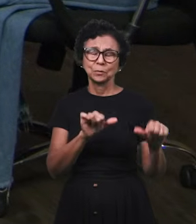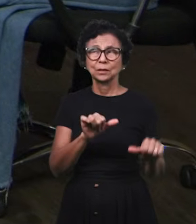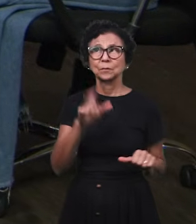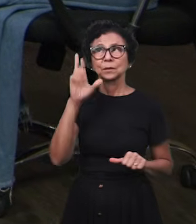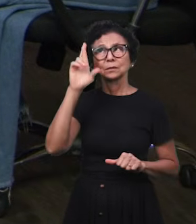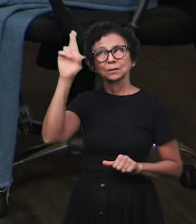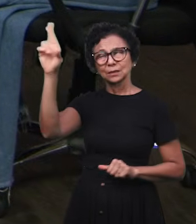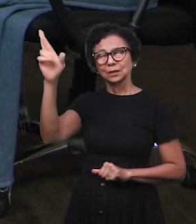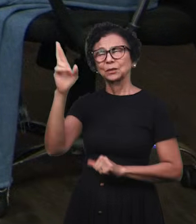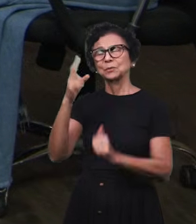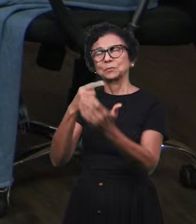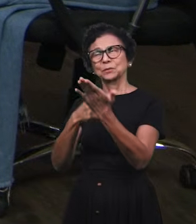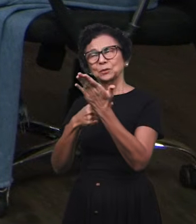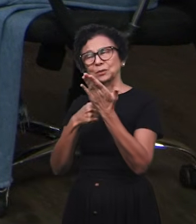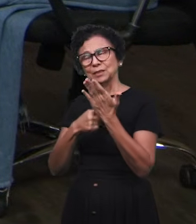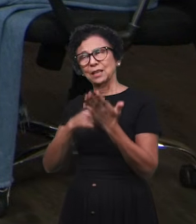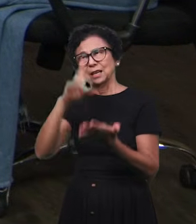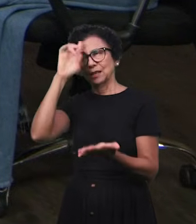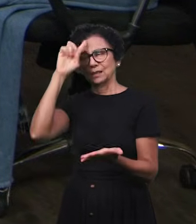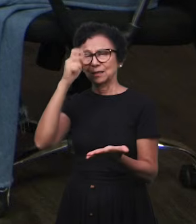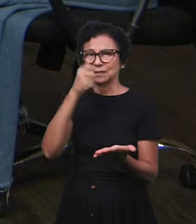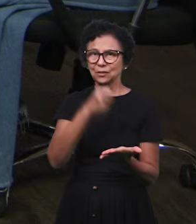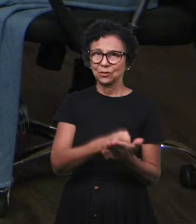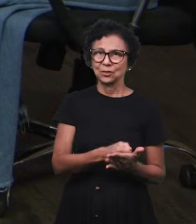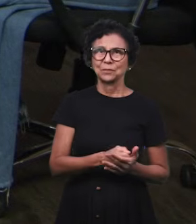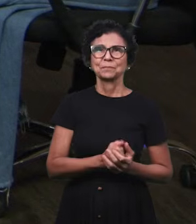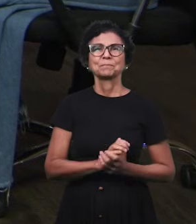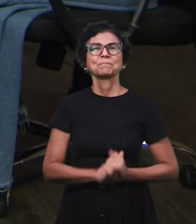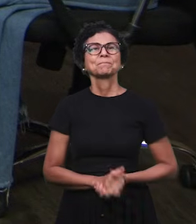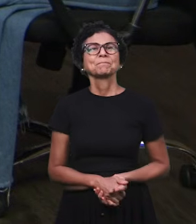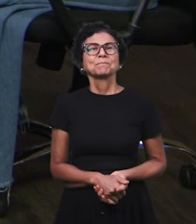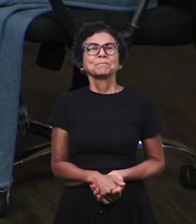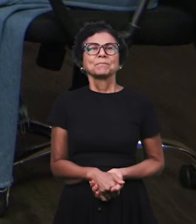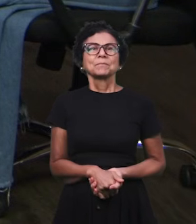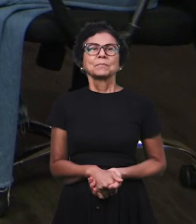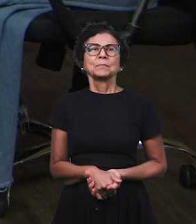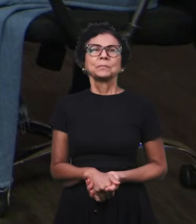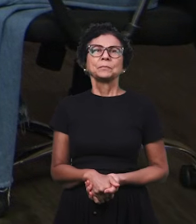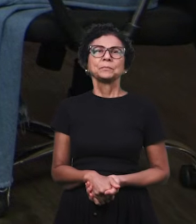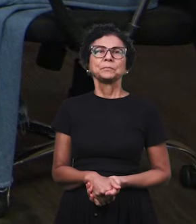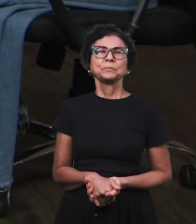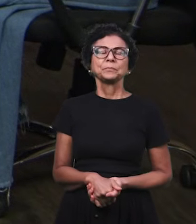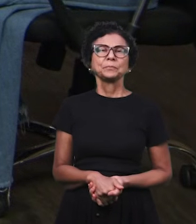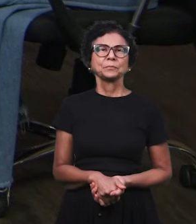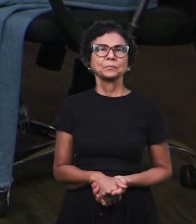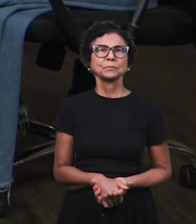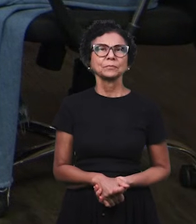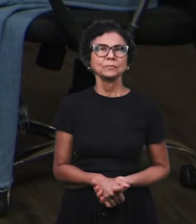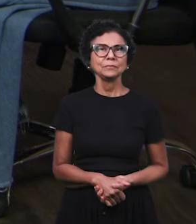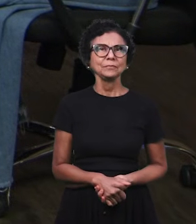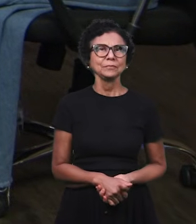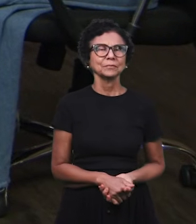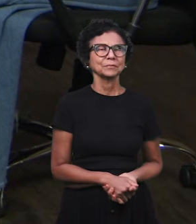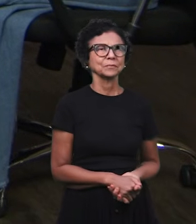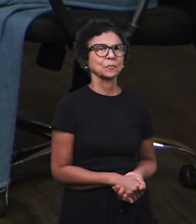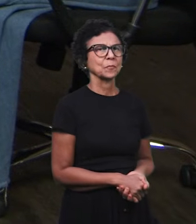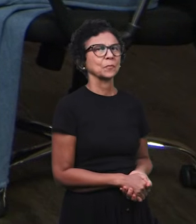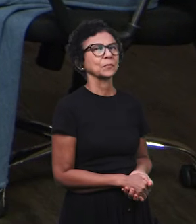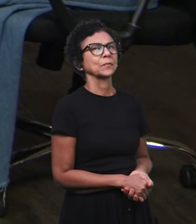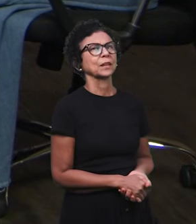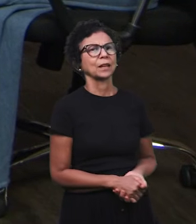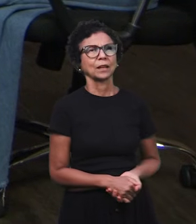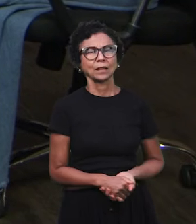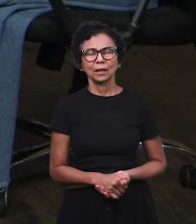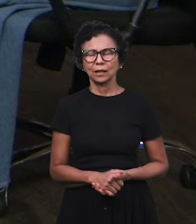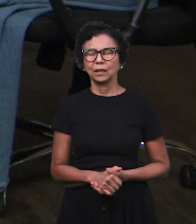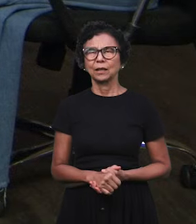dia é possível também você fazer um planejamento de transição e sim. fazer isso de uma forma mais... menos arriscada, né? Com